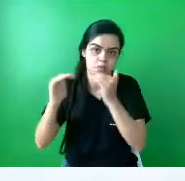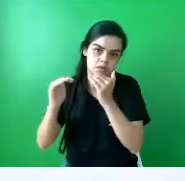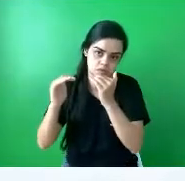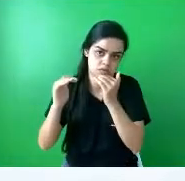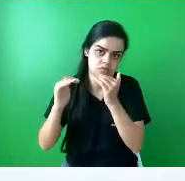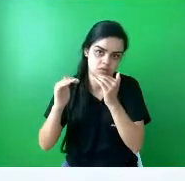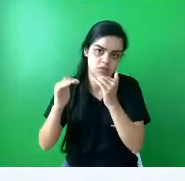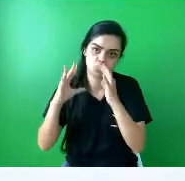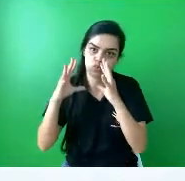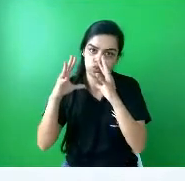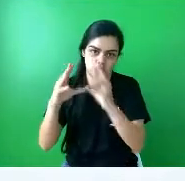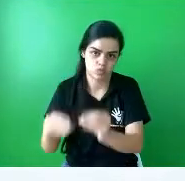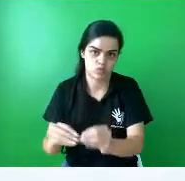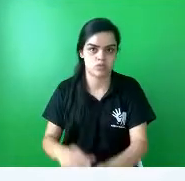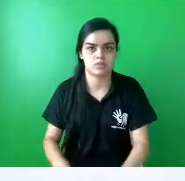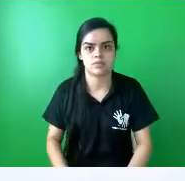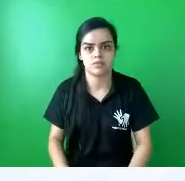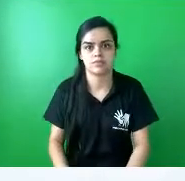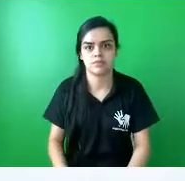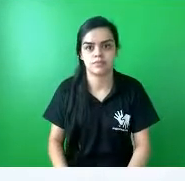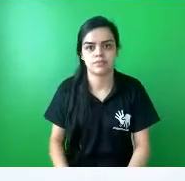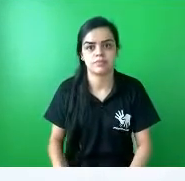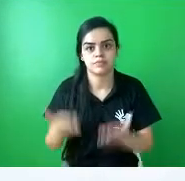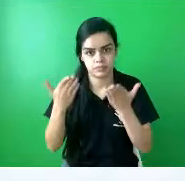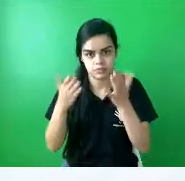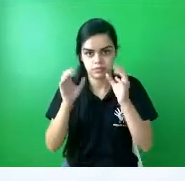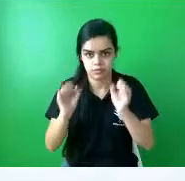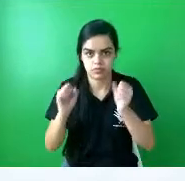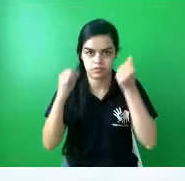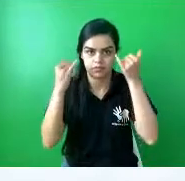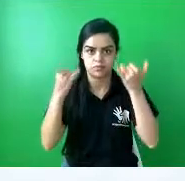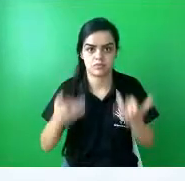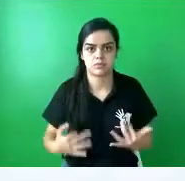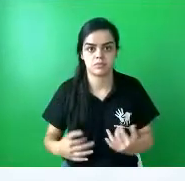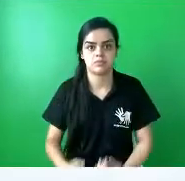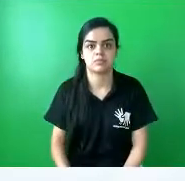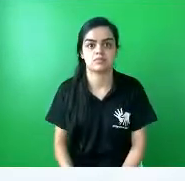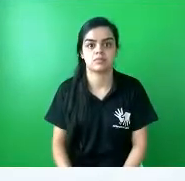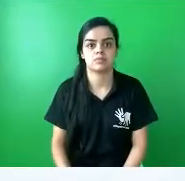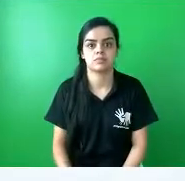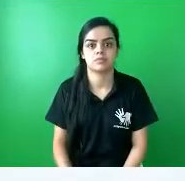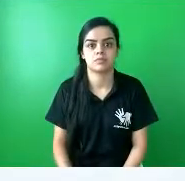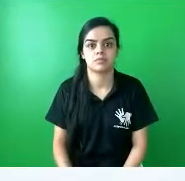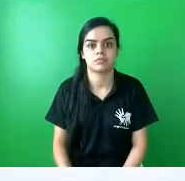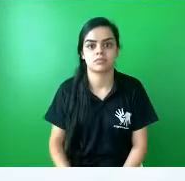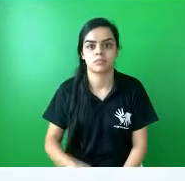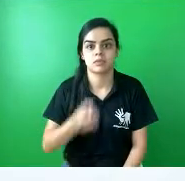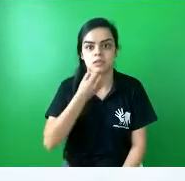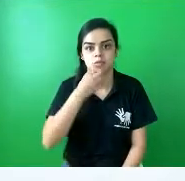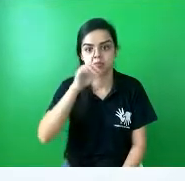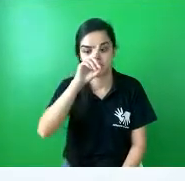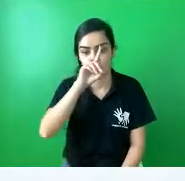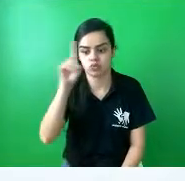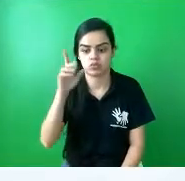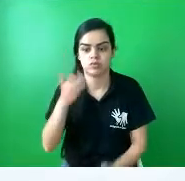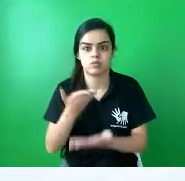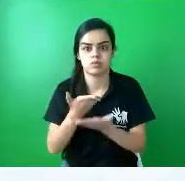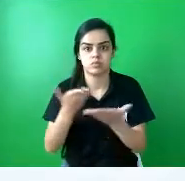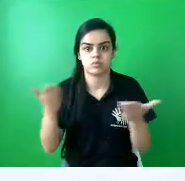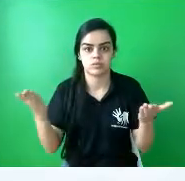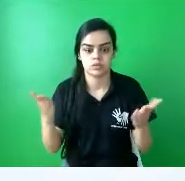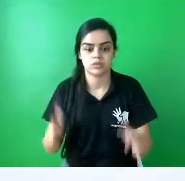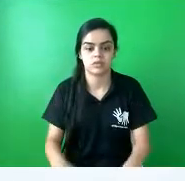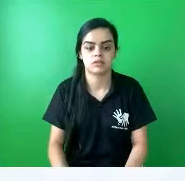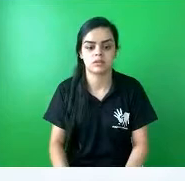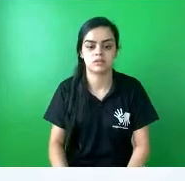a todas. É com você, Dr. Jefferson. Bom dia, Gilce, bom dia aos demais, bom dia, William, Grazi, Jonas,